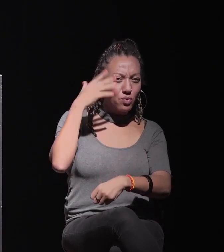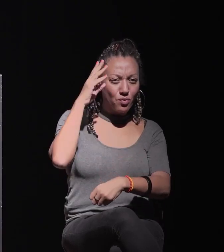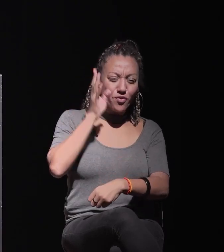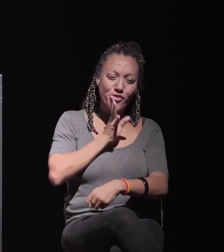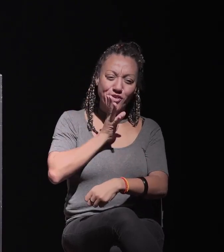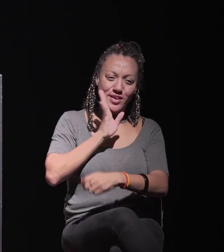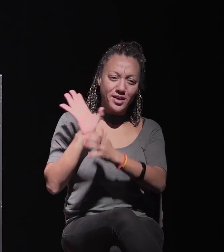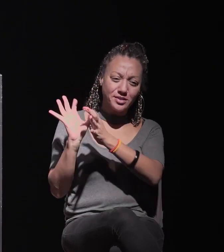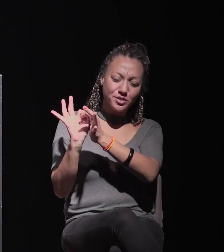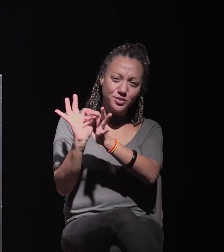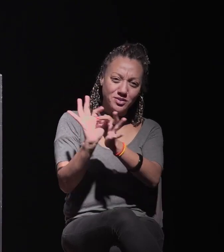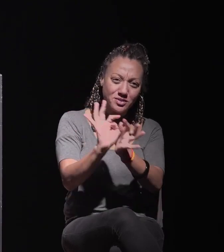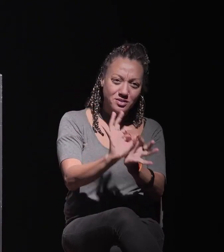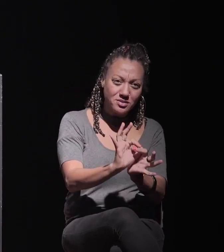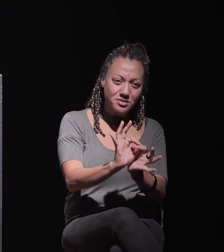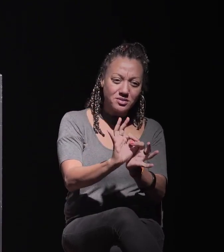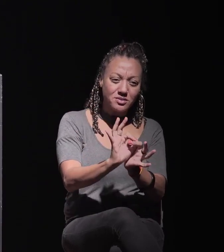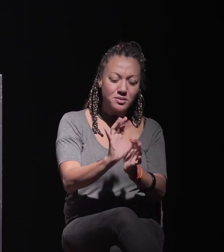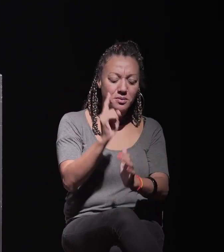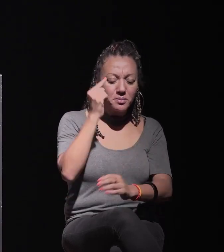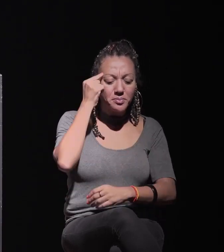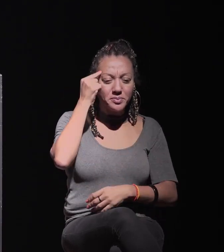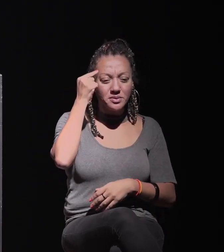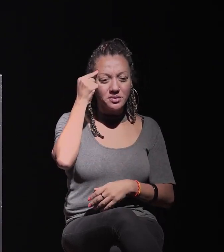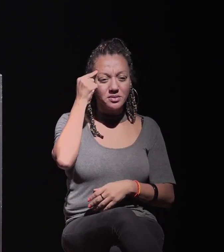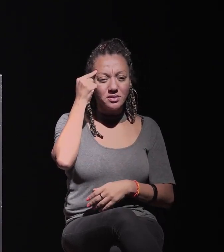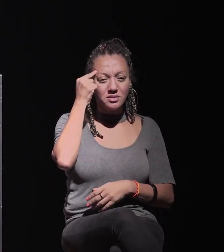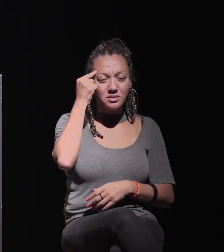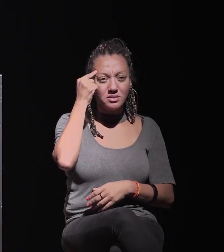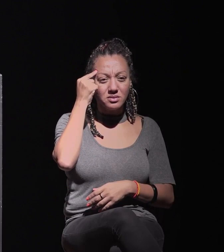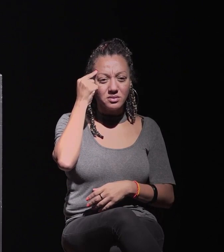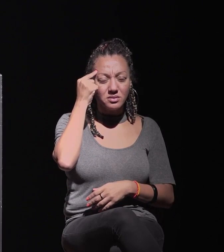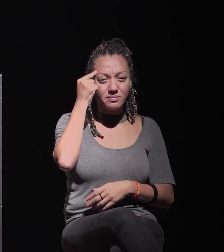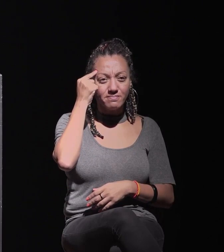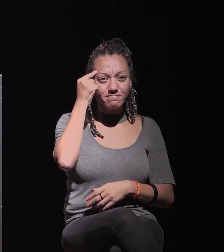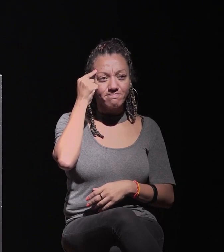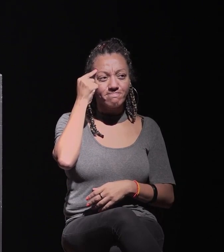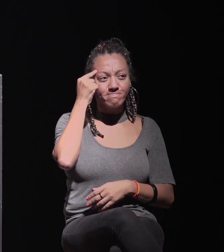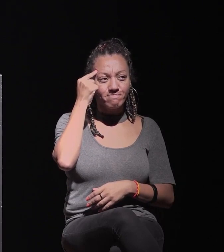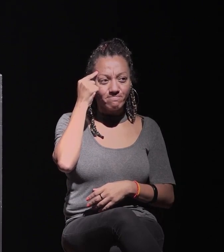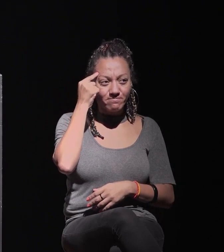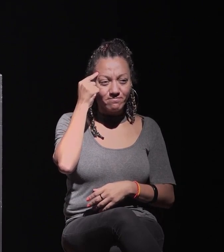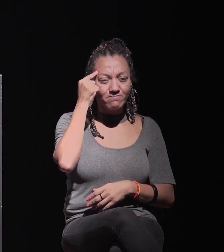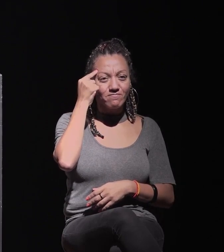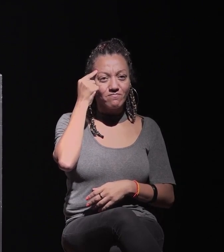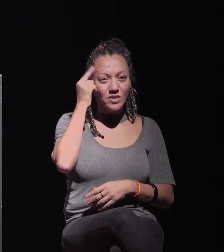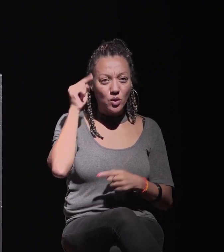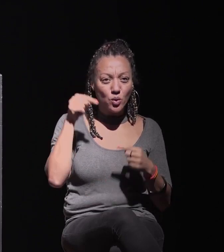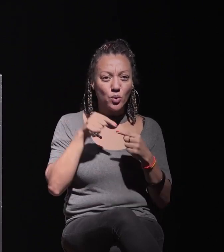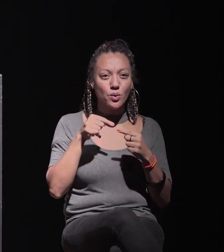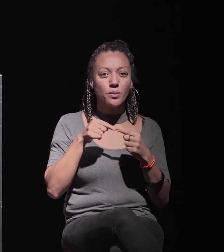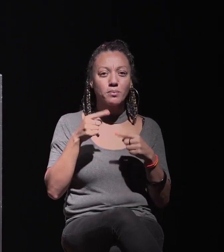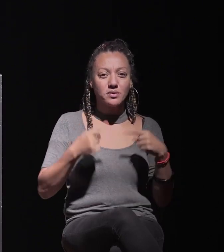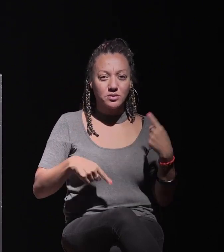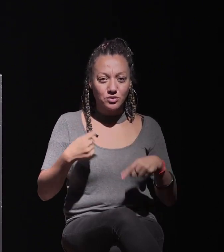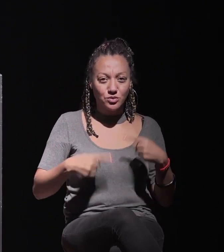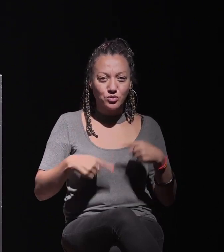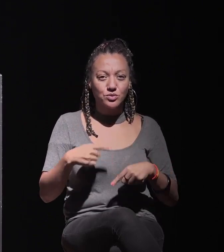caso, me veio a reflexão de quanto isso tem a ver com o debate que a gente vai tratar aqui